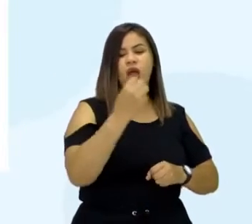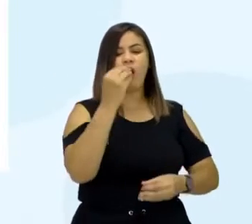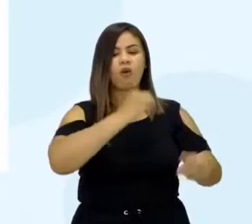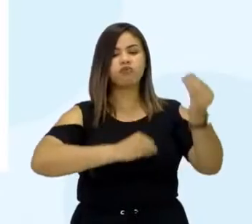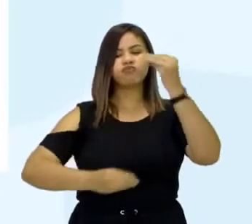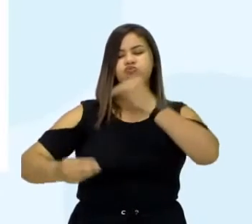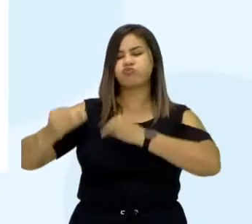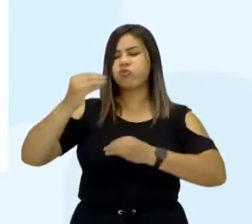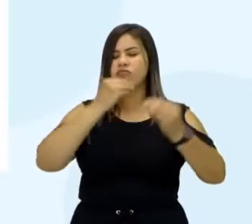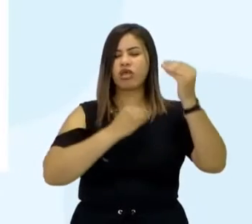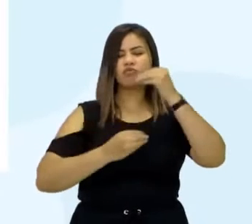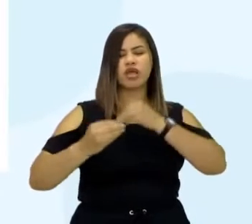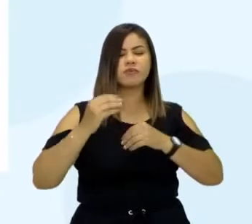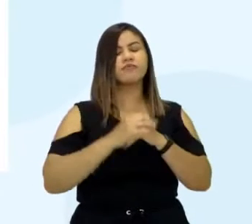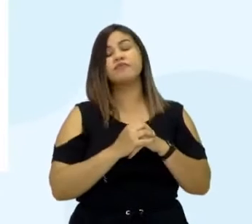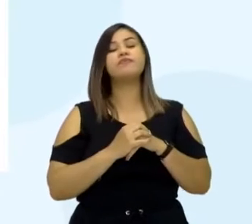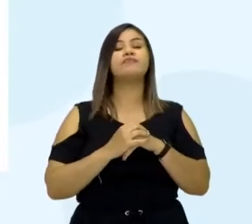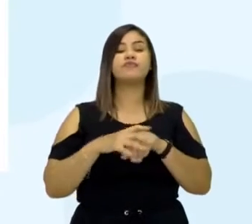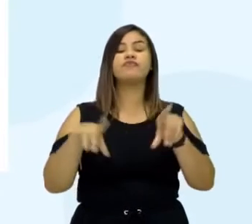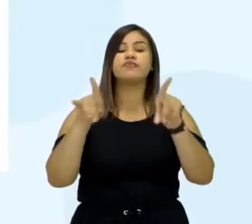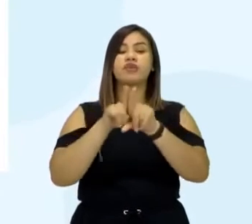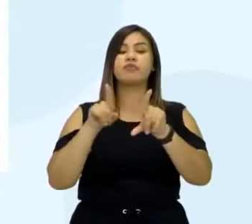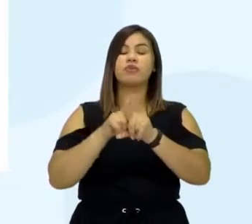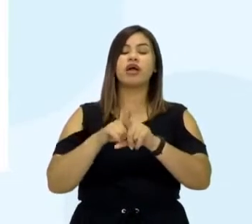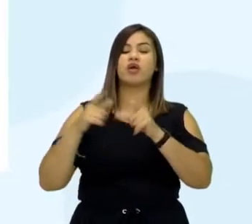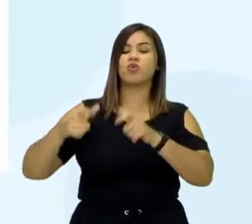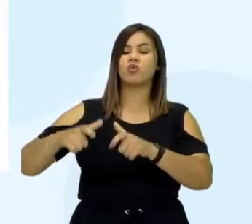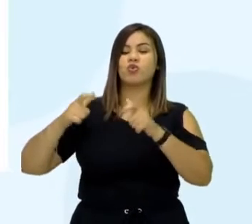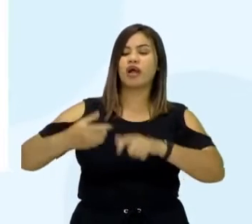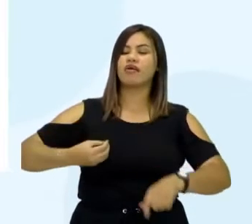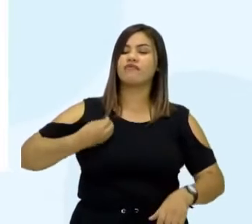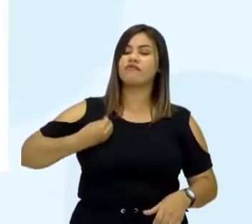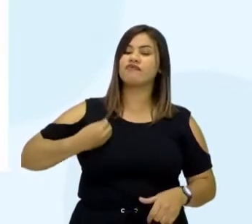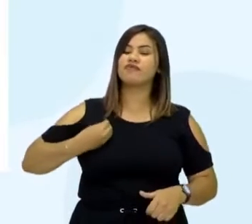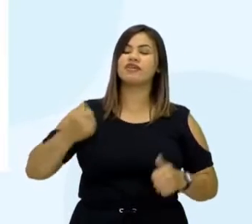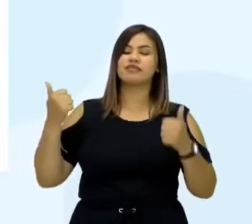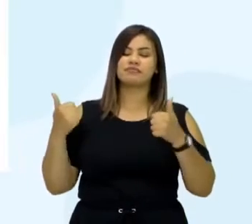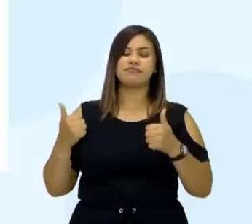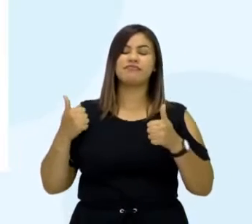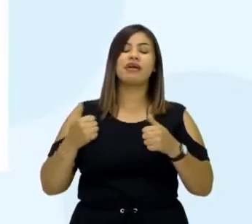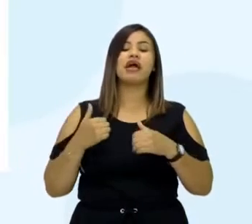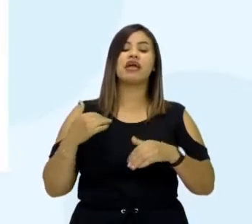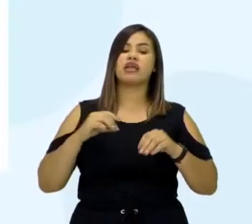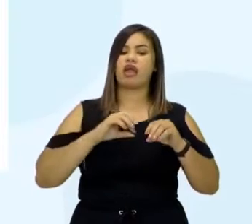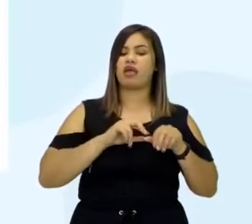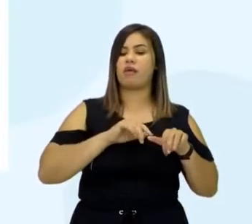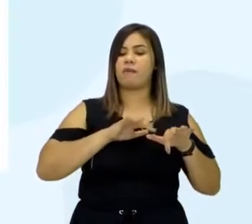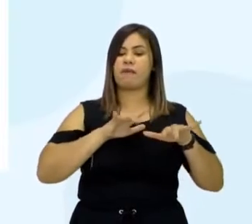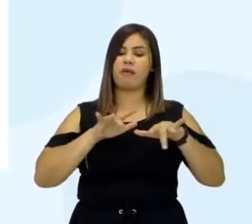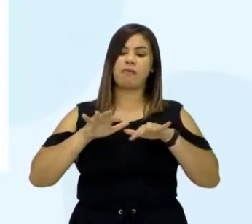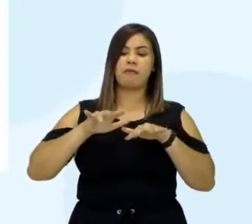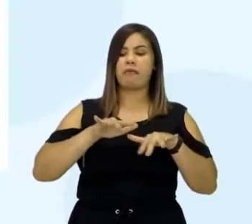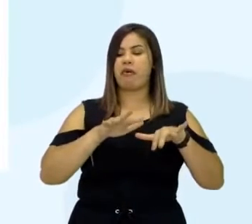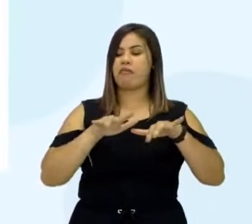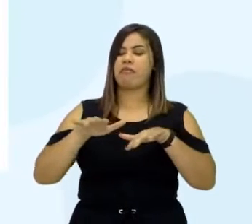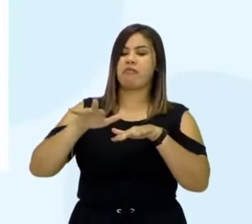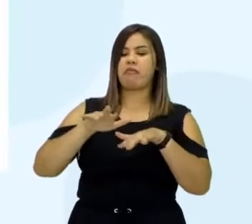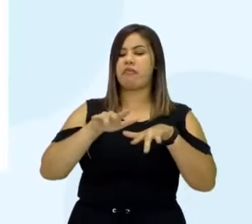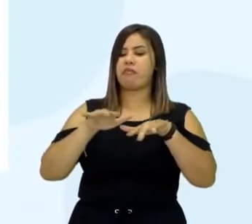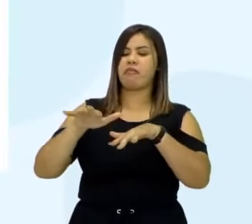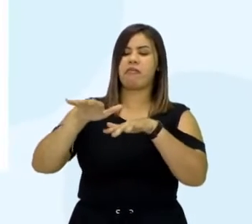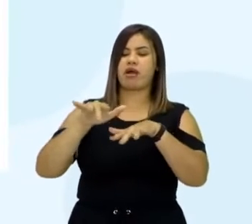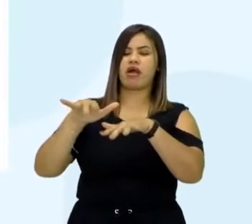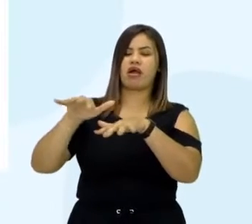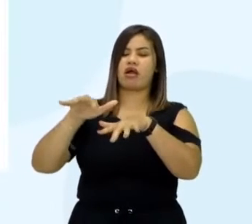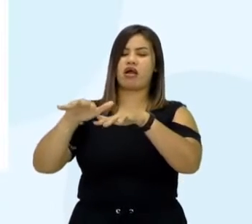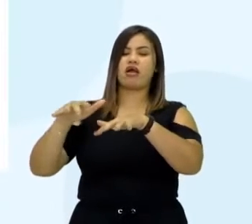procuravam locais de melhor, né, condições de vida, e eles foram aí indo para os outros continentes, né,